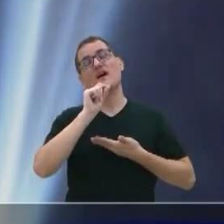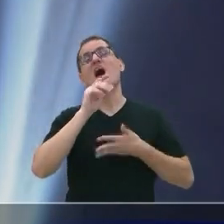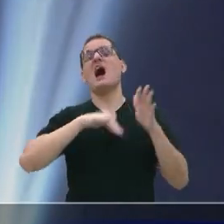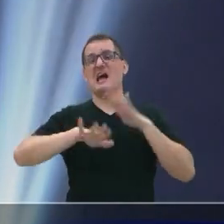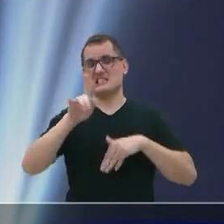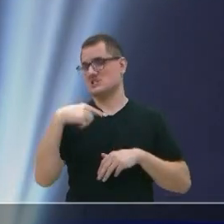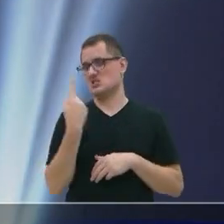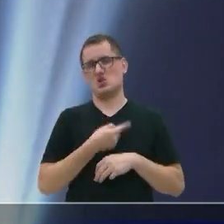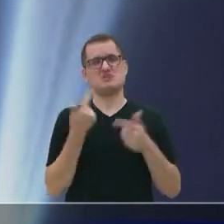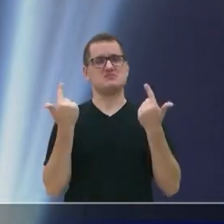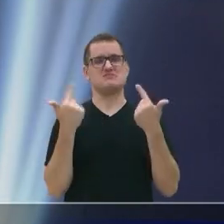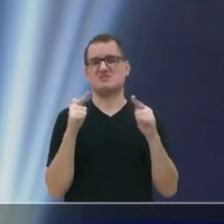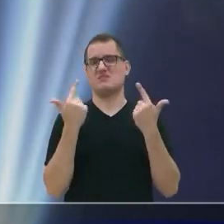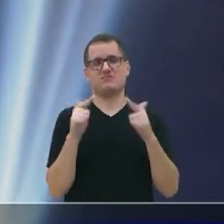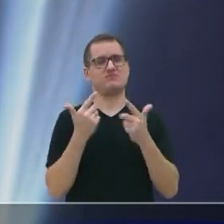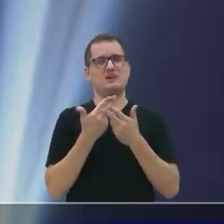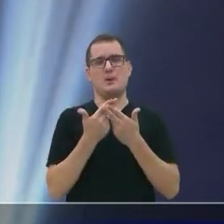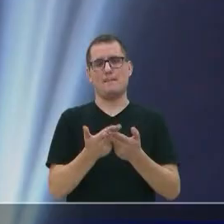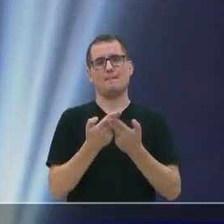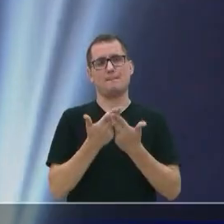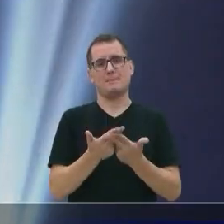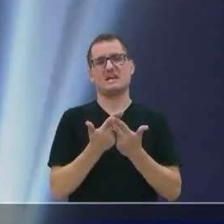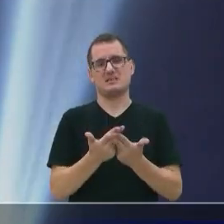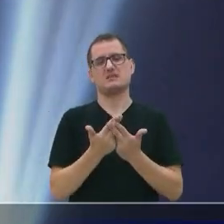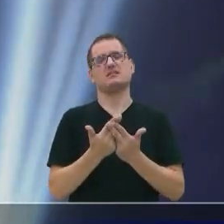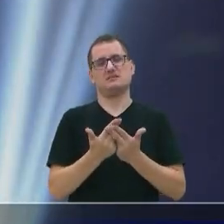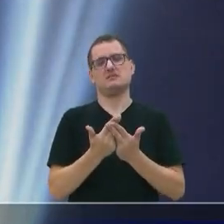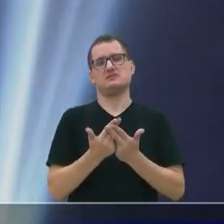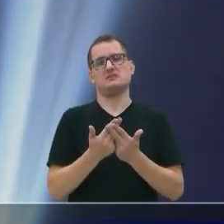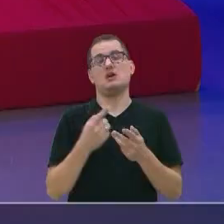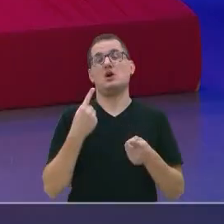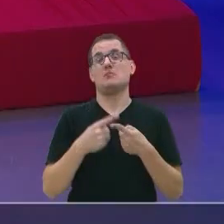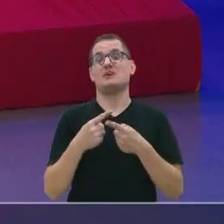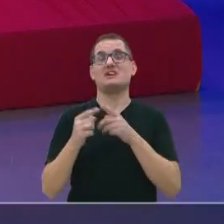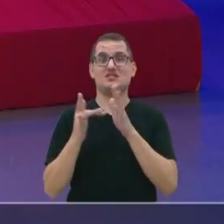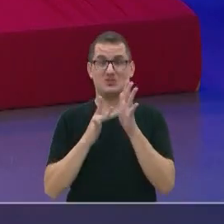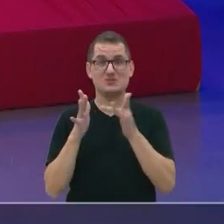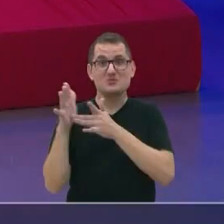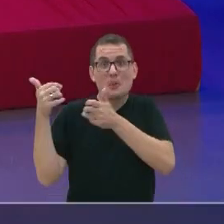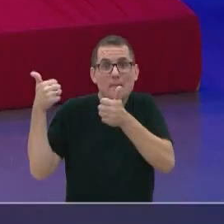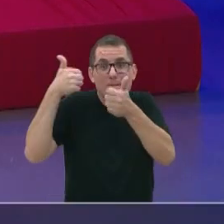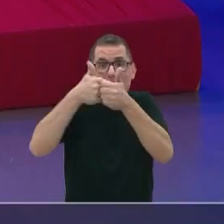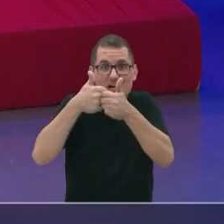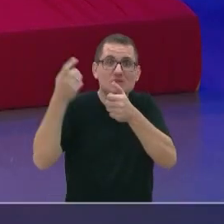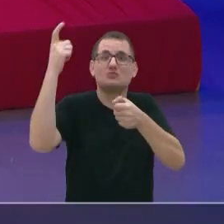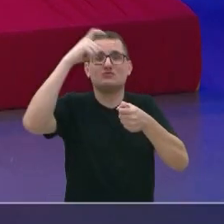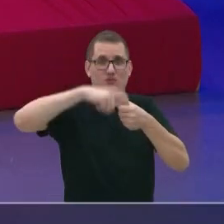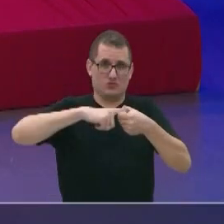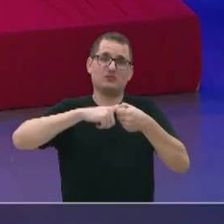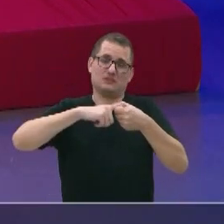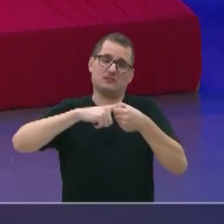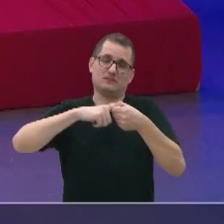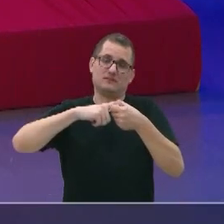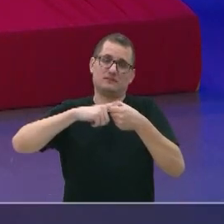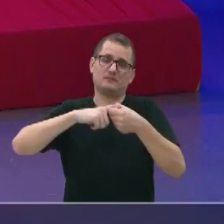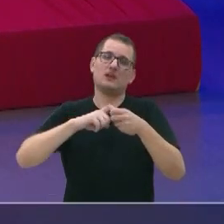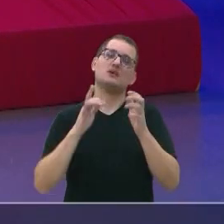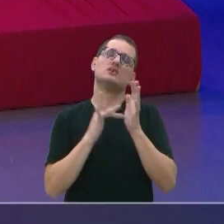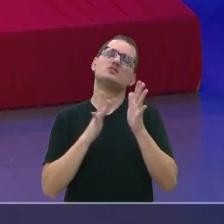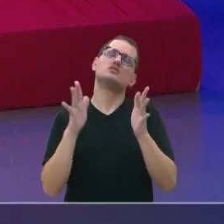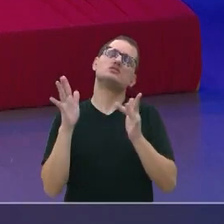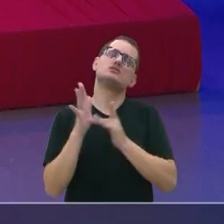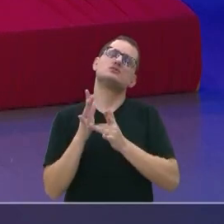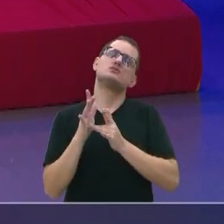paciência. Porque a vinda do Senhor está próxima. O Senhor vem para nós